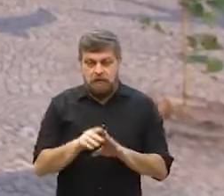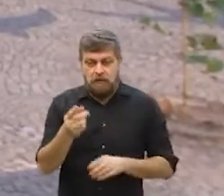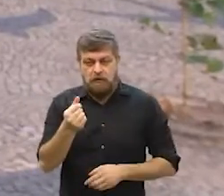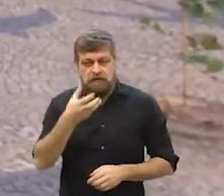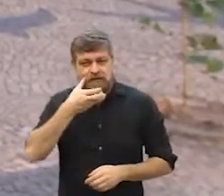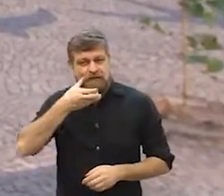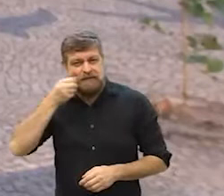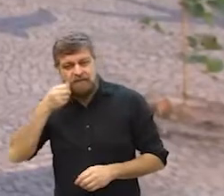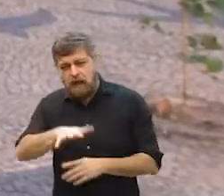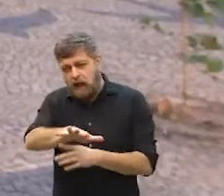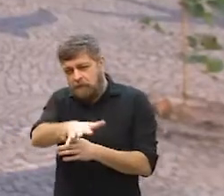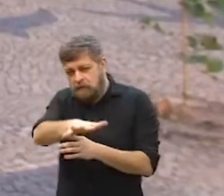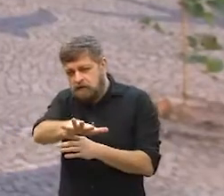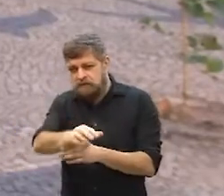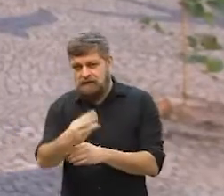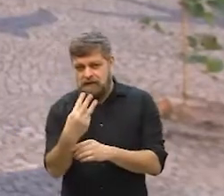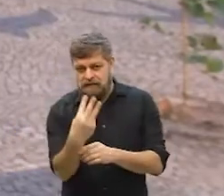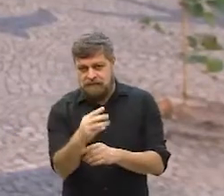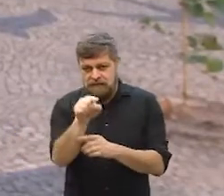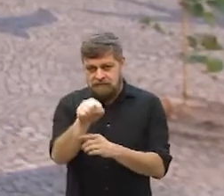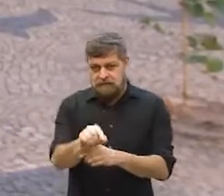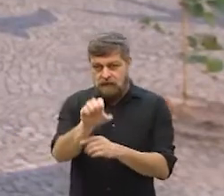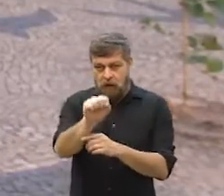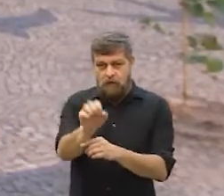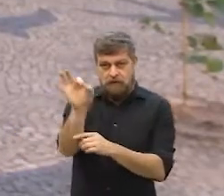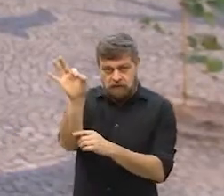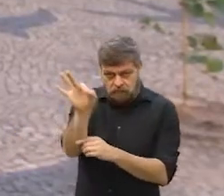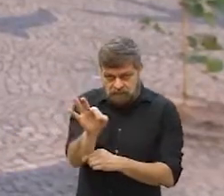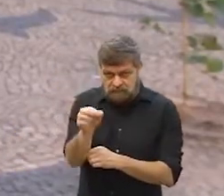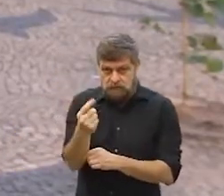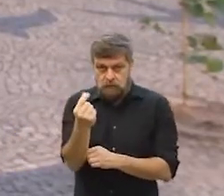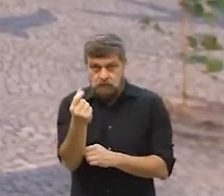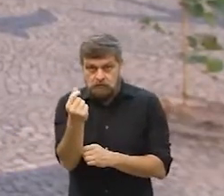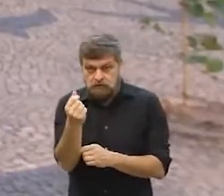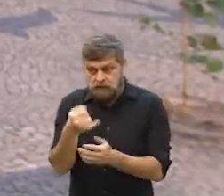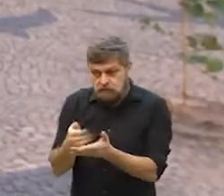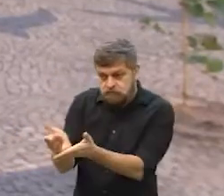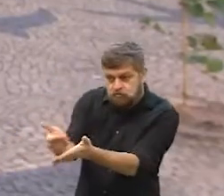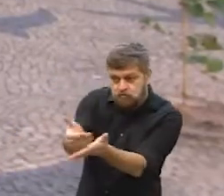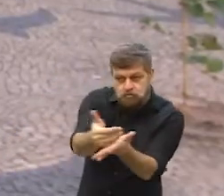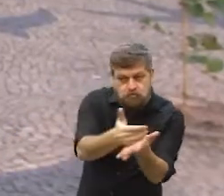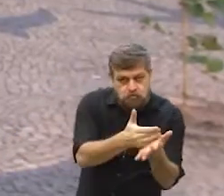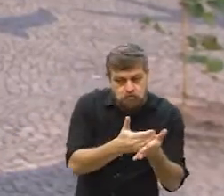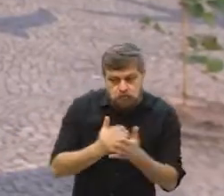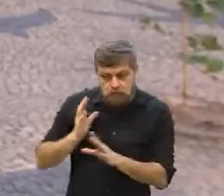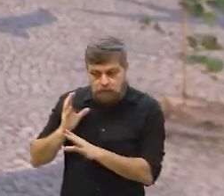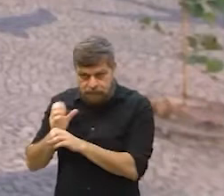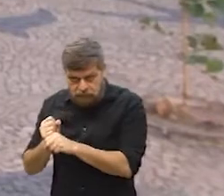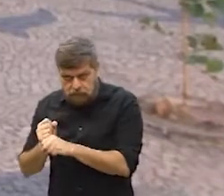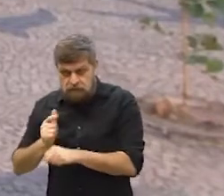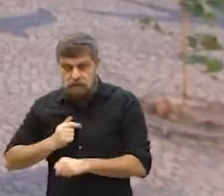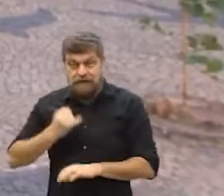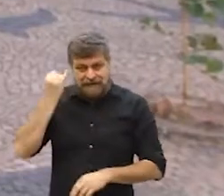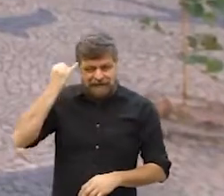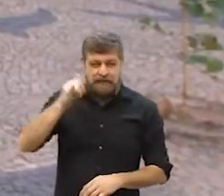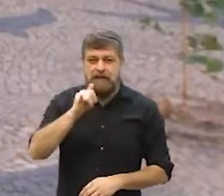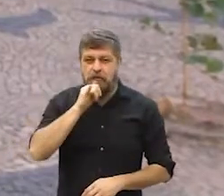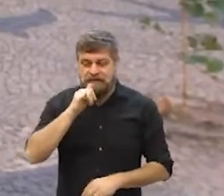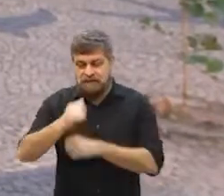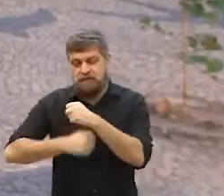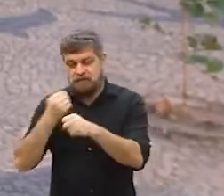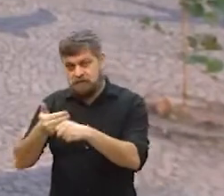é de aproximadamente 3,8 por cento do orçamento de Campinas para se ter uma ideia